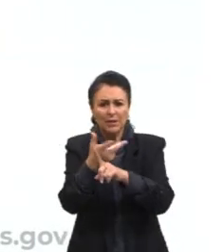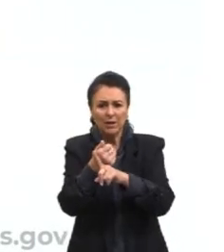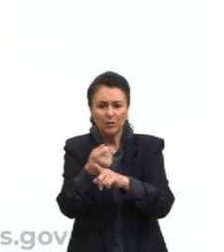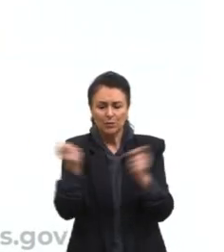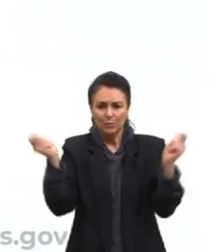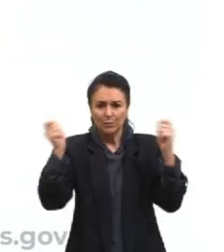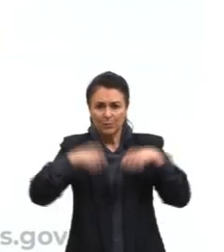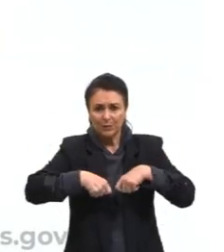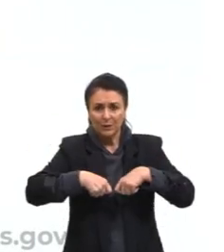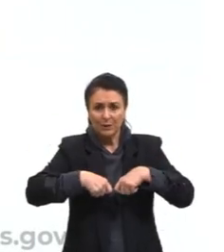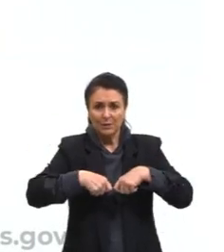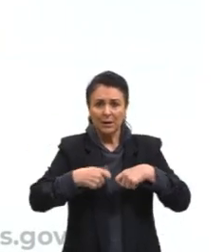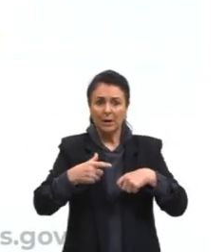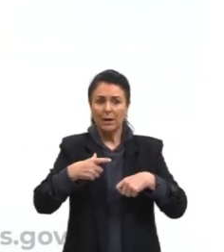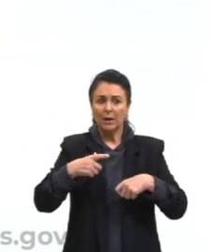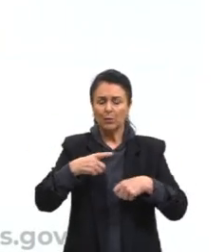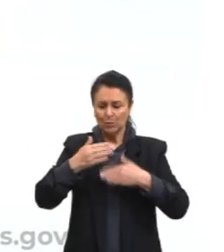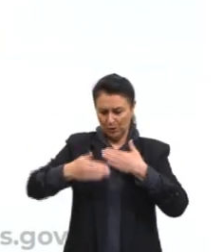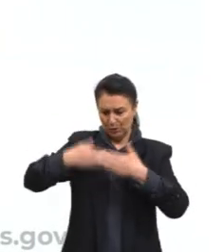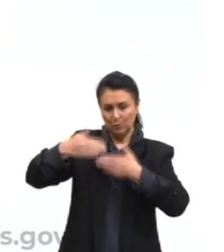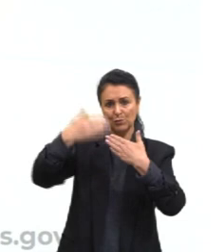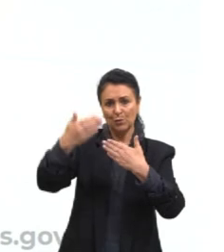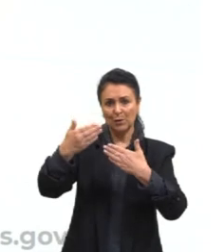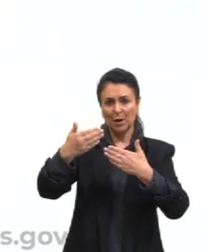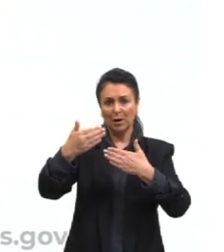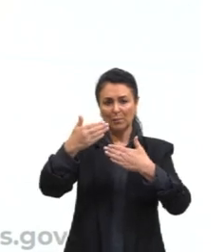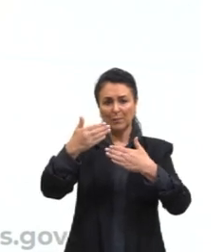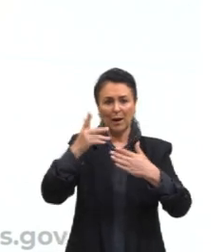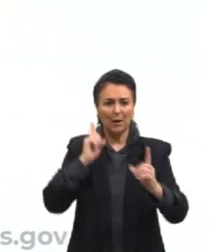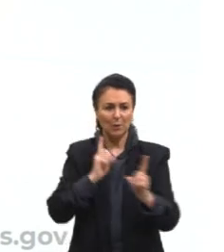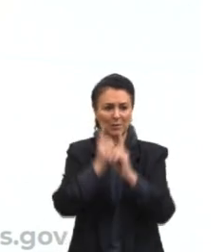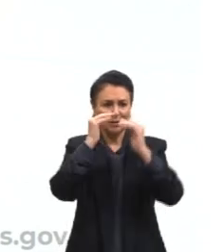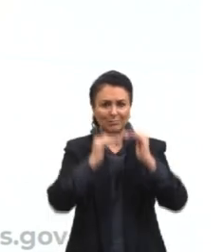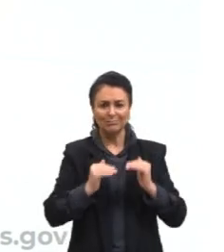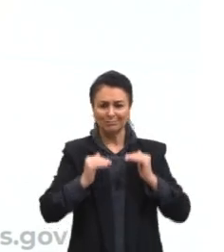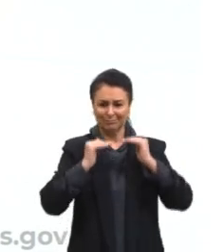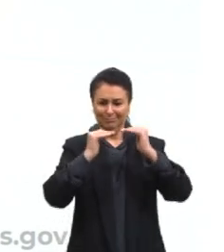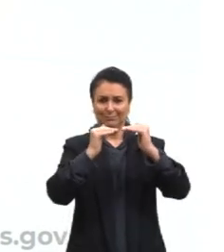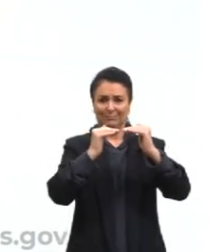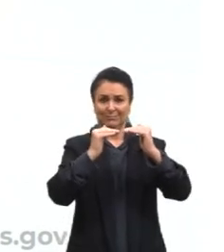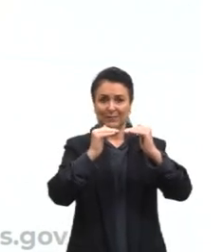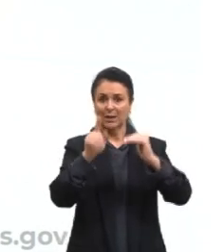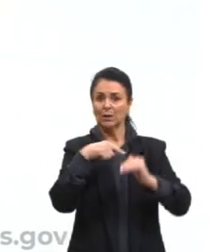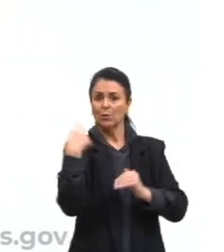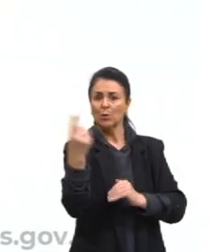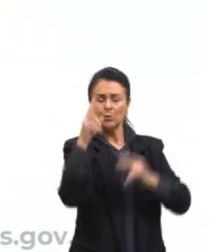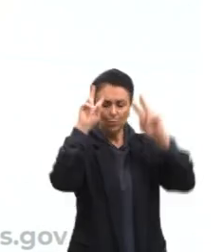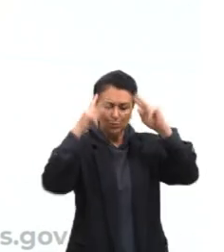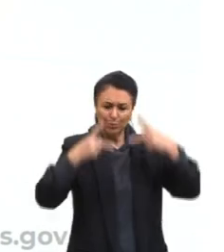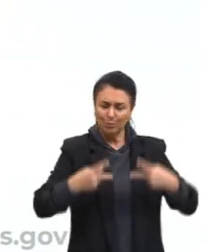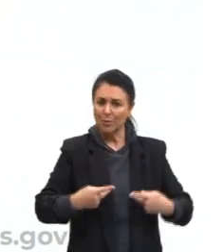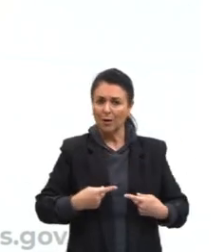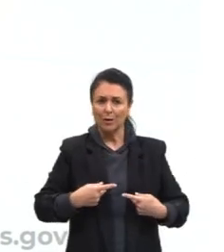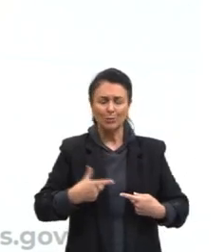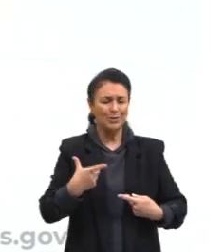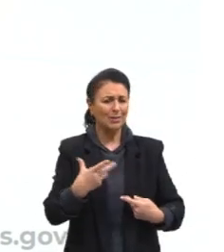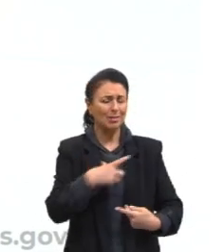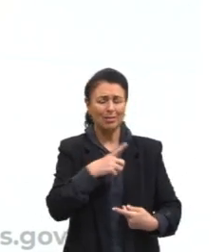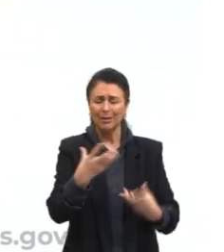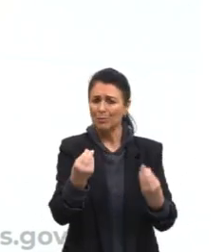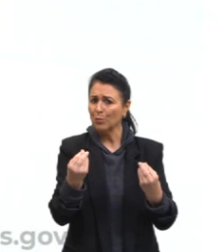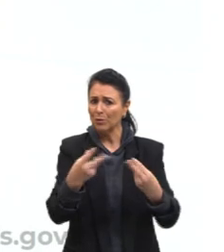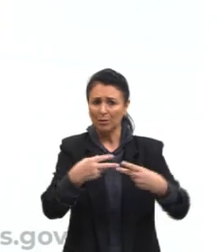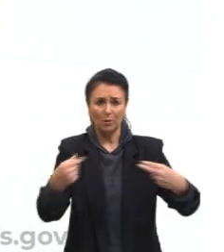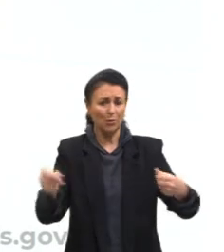impulsiona para a Plenitude Então veja só nós somos seres humanos com infinitas possibilidades é